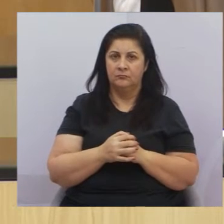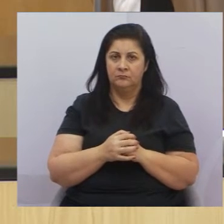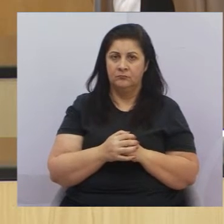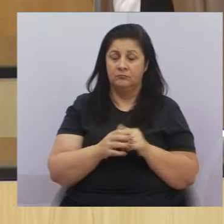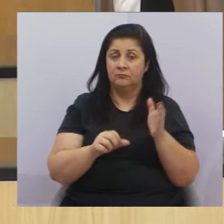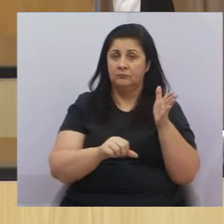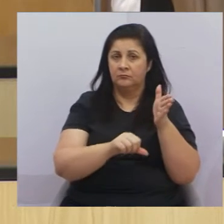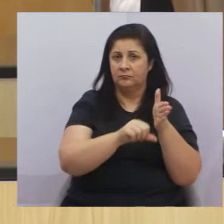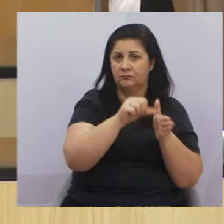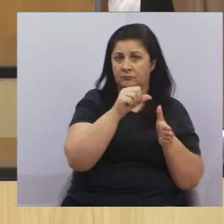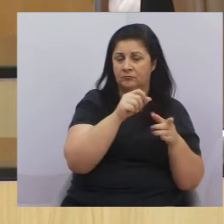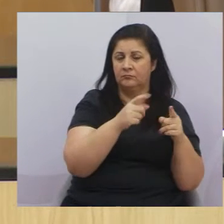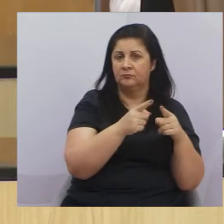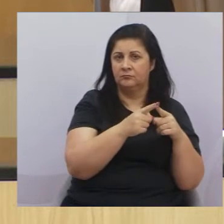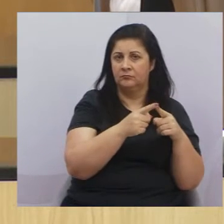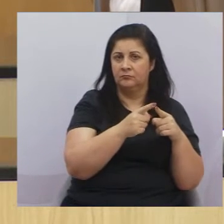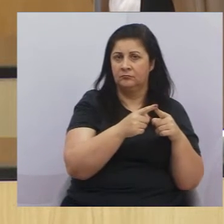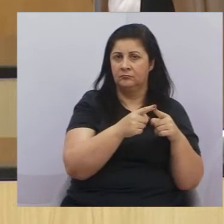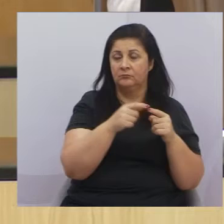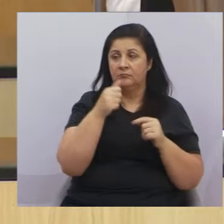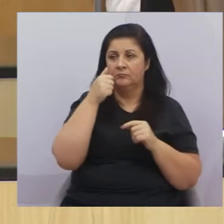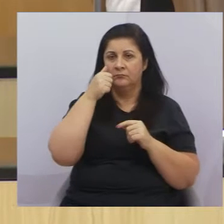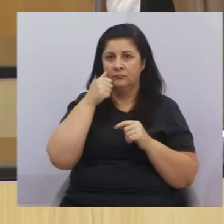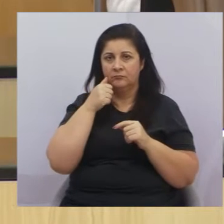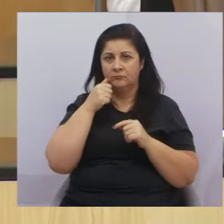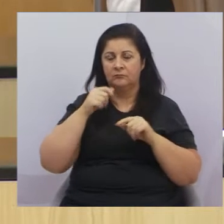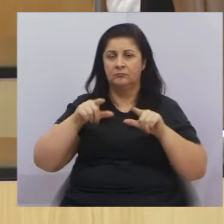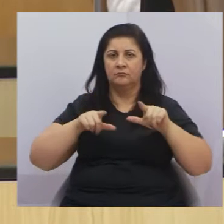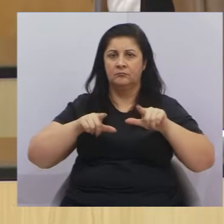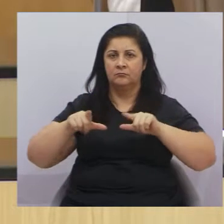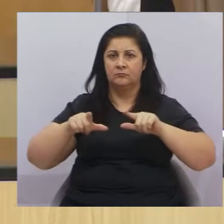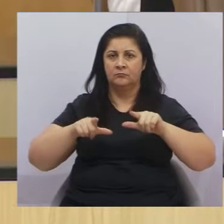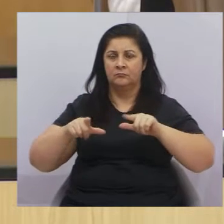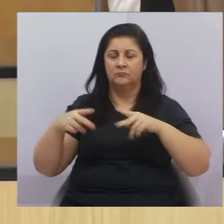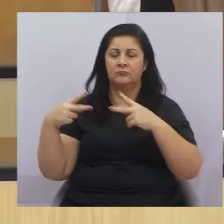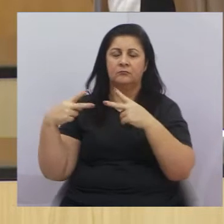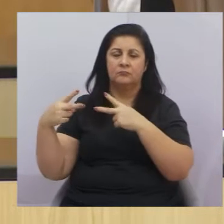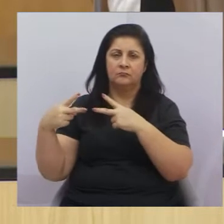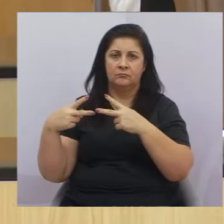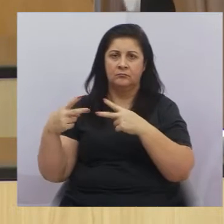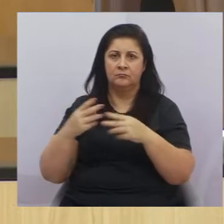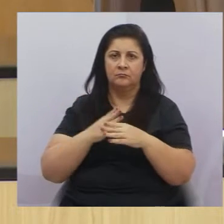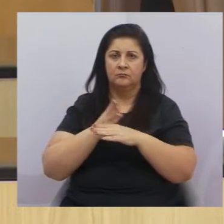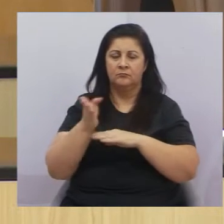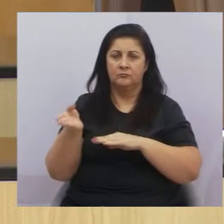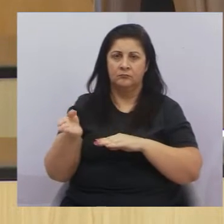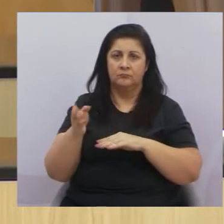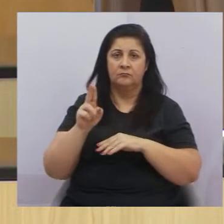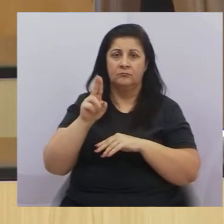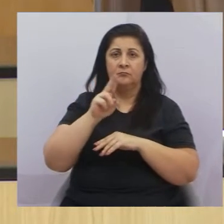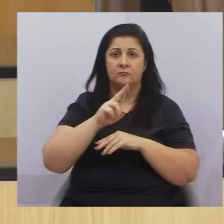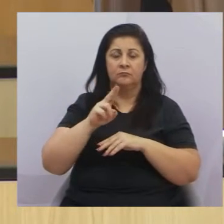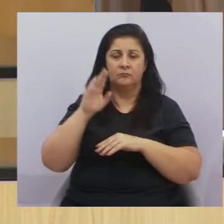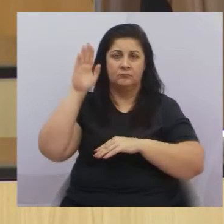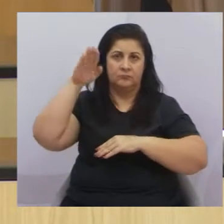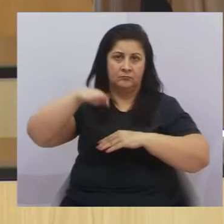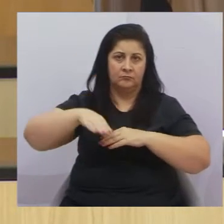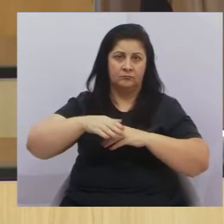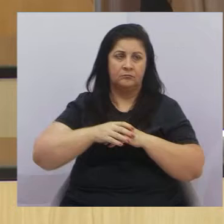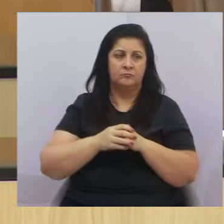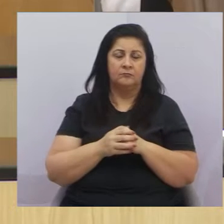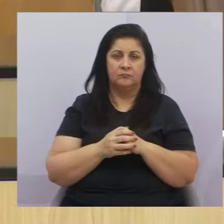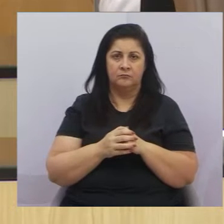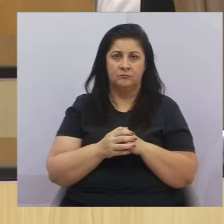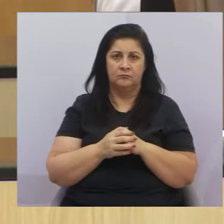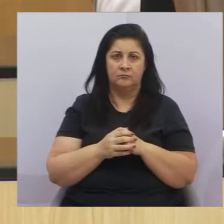A primeira é com relação às mulheres que trabalham no município vizinho e utilizam a linha no horário das 15 horas, sentido Parque